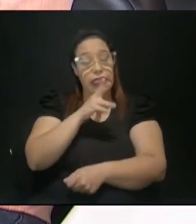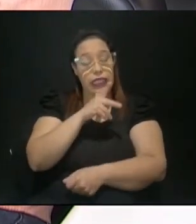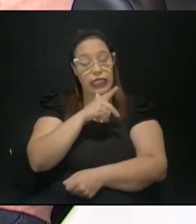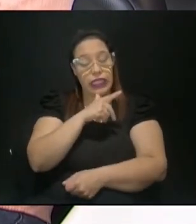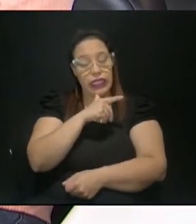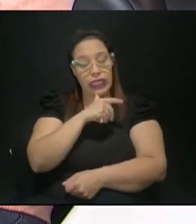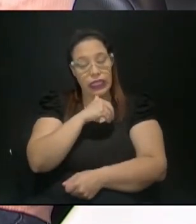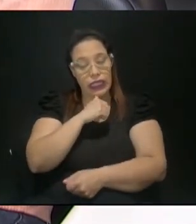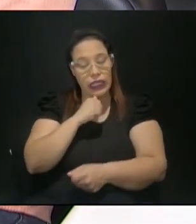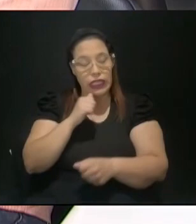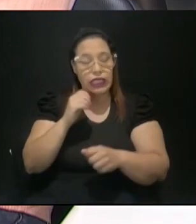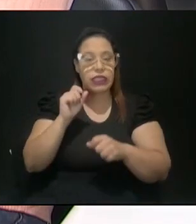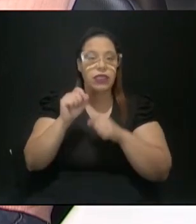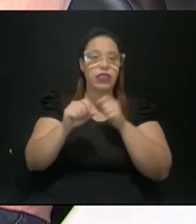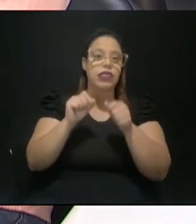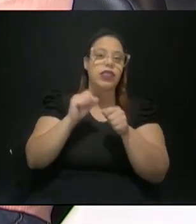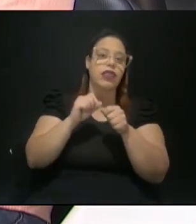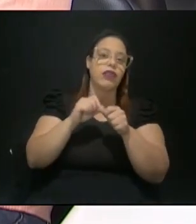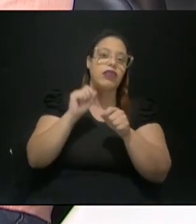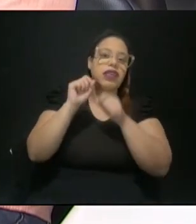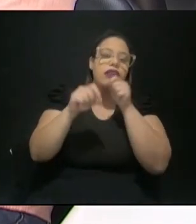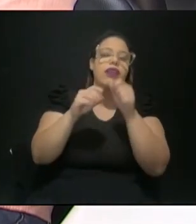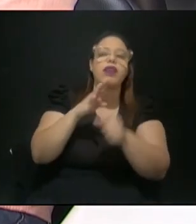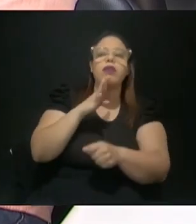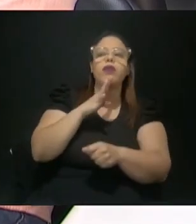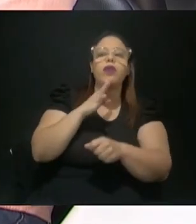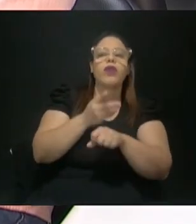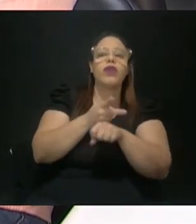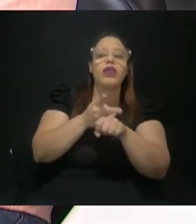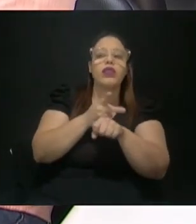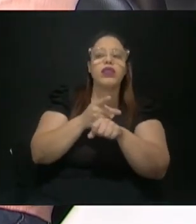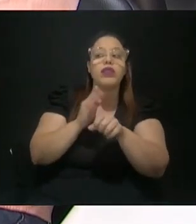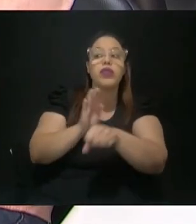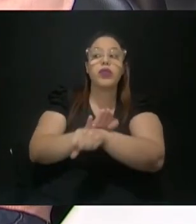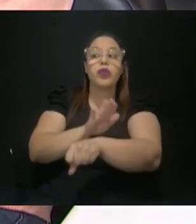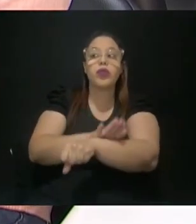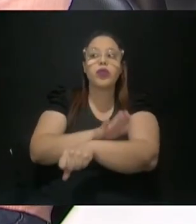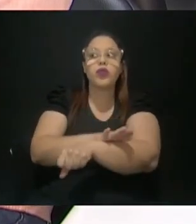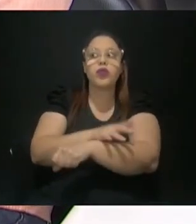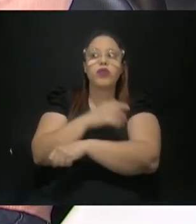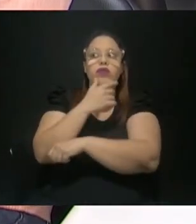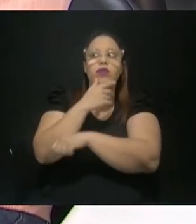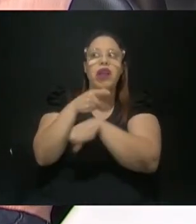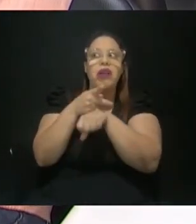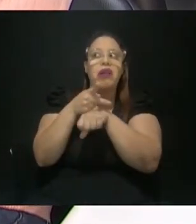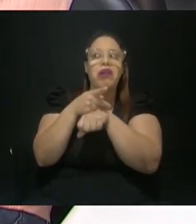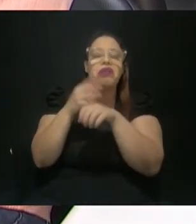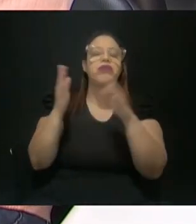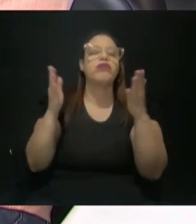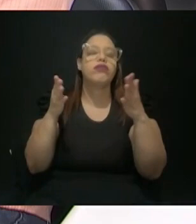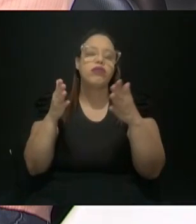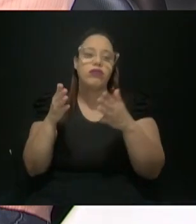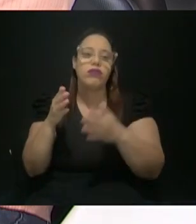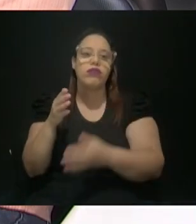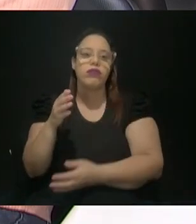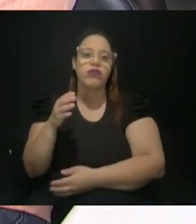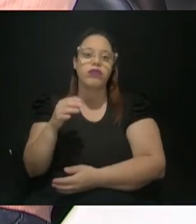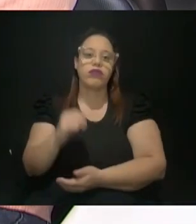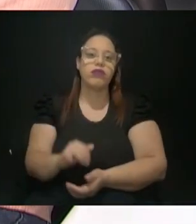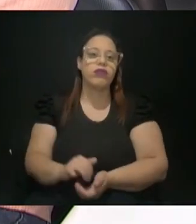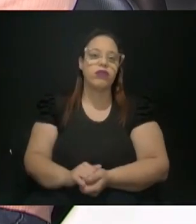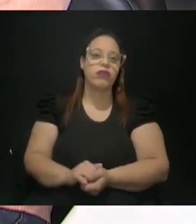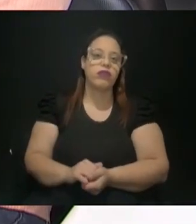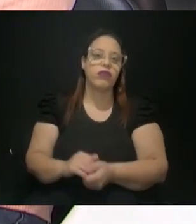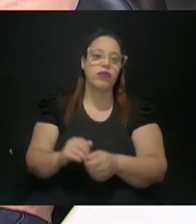e de quem está procurando. Você já chegou a ajudar em uma dessas buscas? Já, mas buscas em